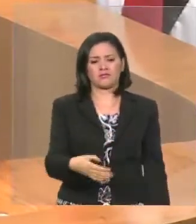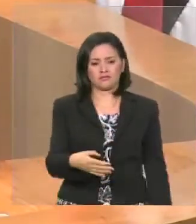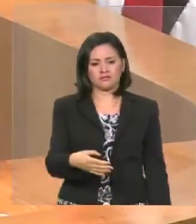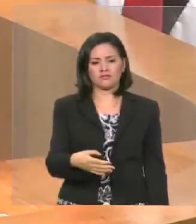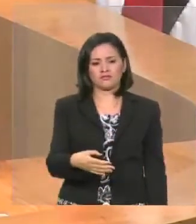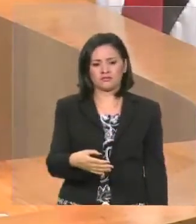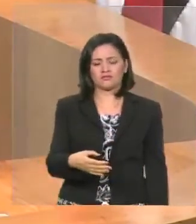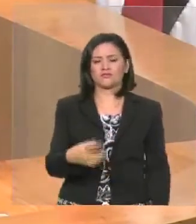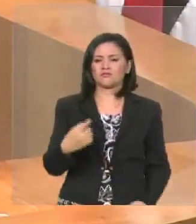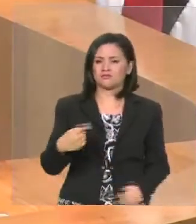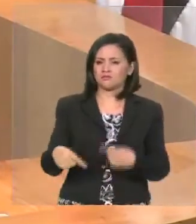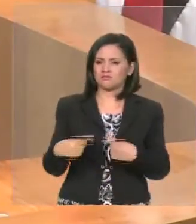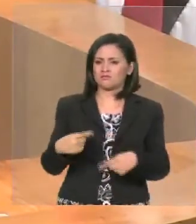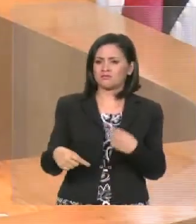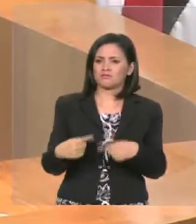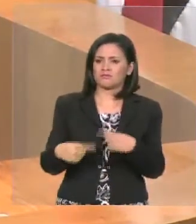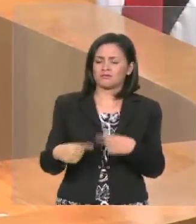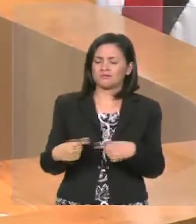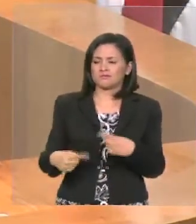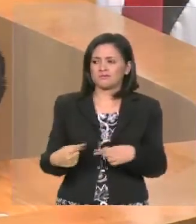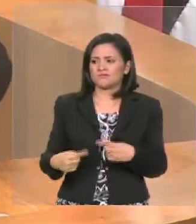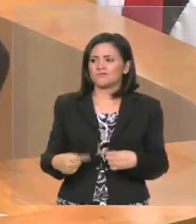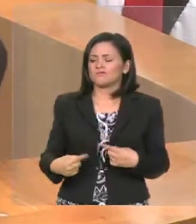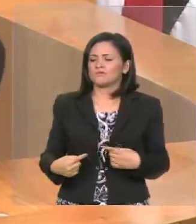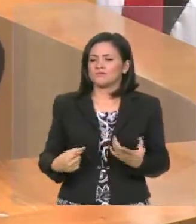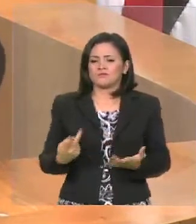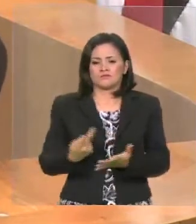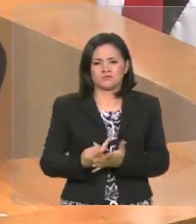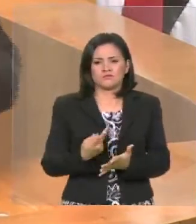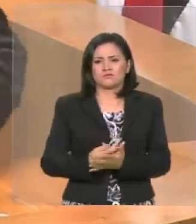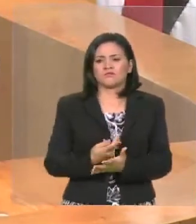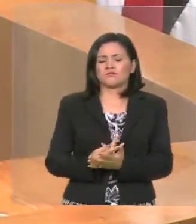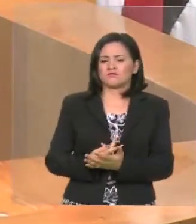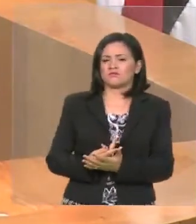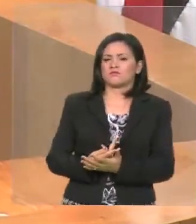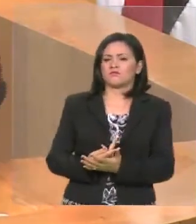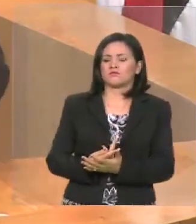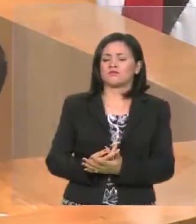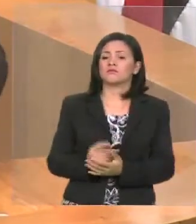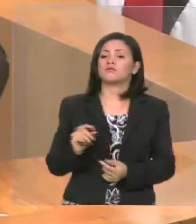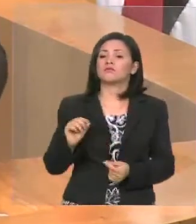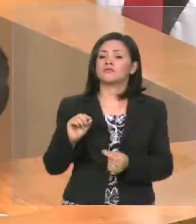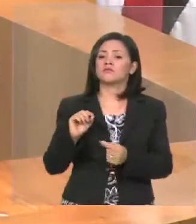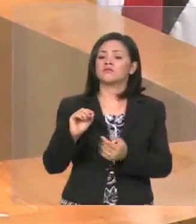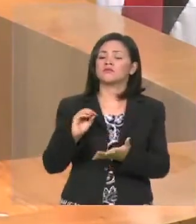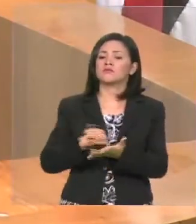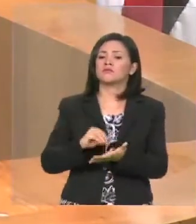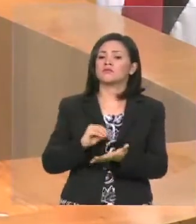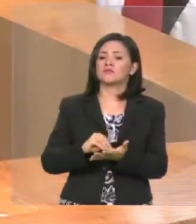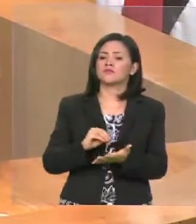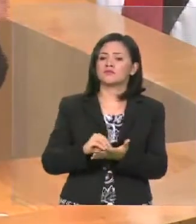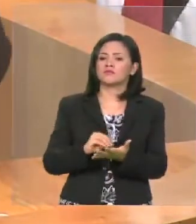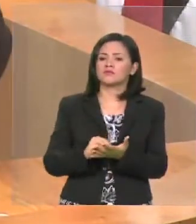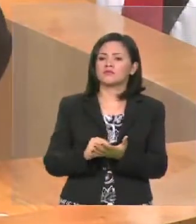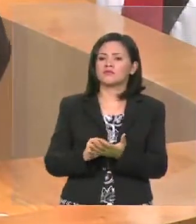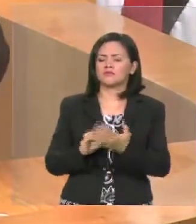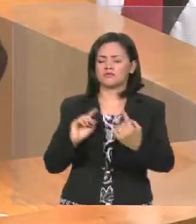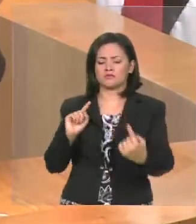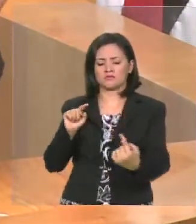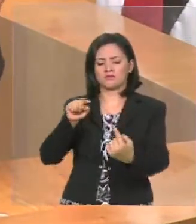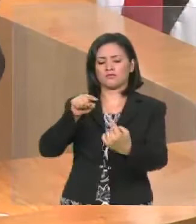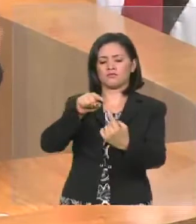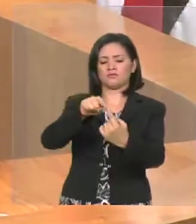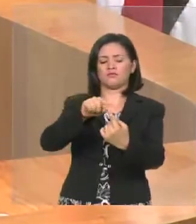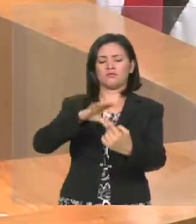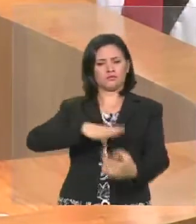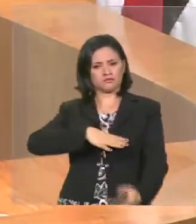sujo, tanta política suja, é a determinação, é a força de vontade e a